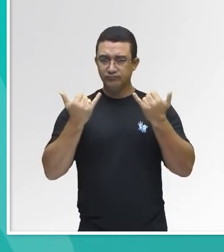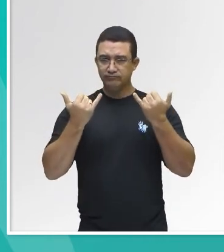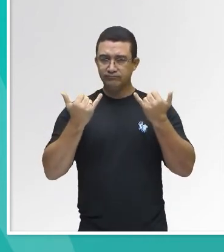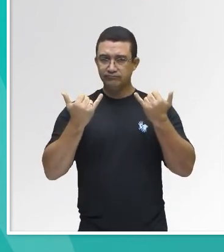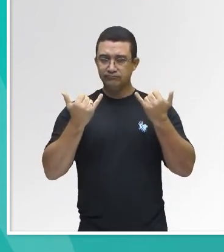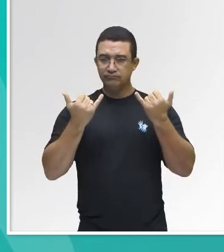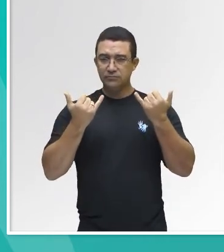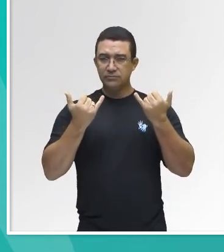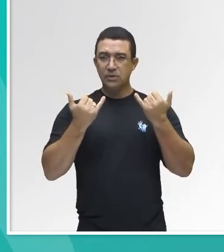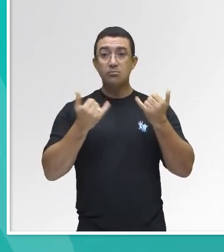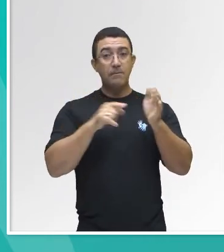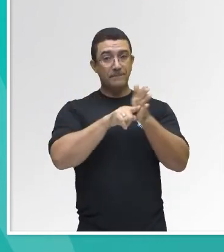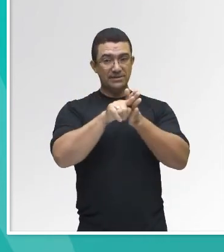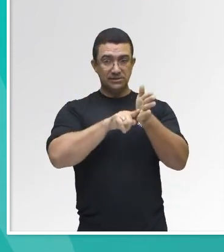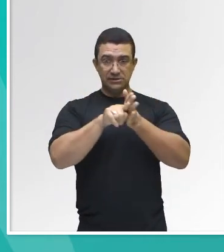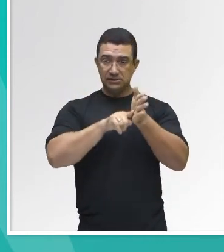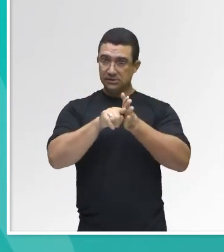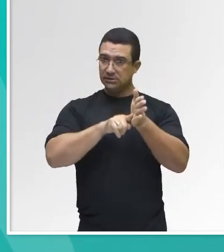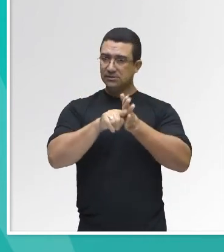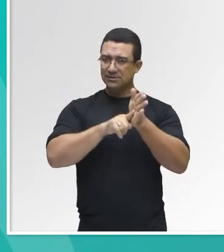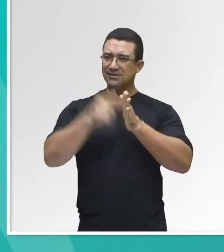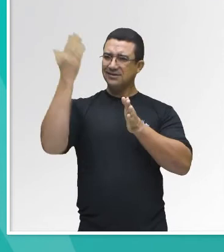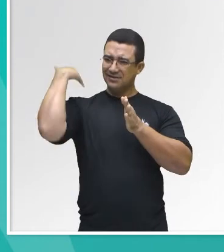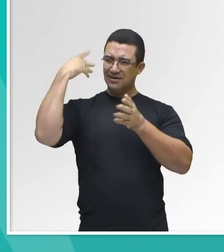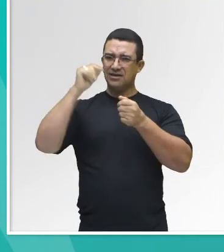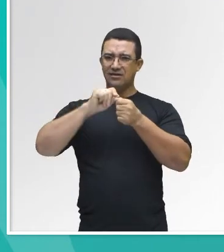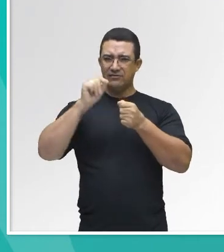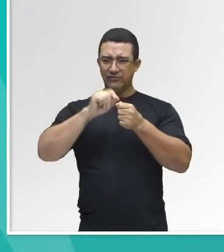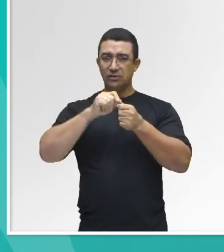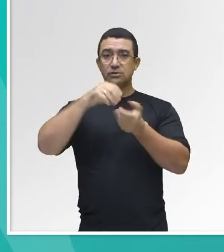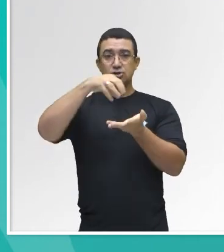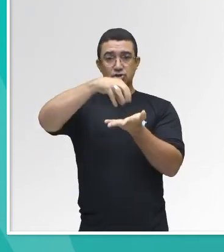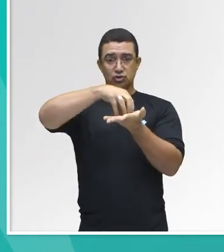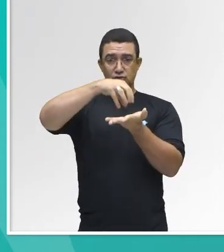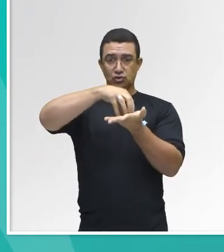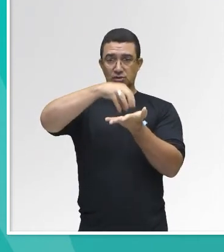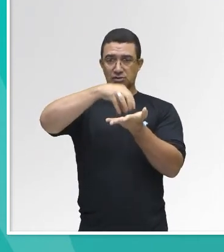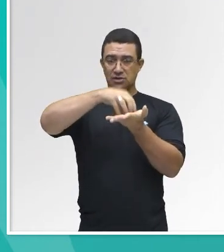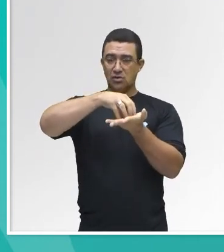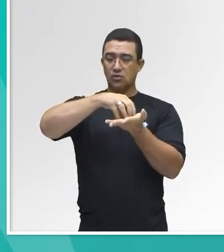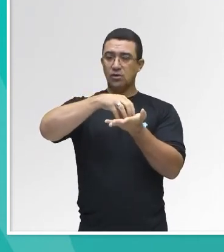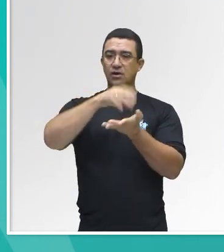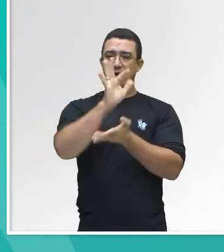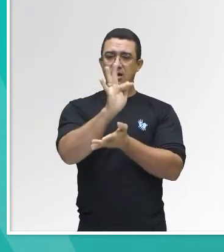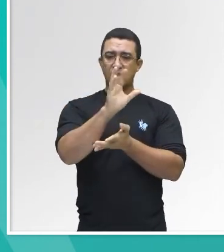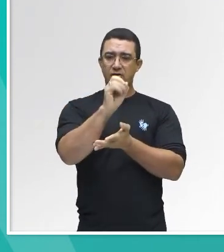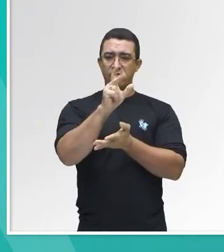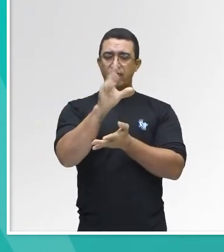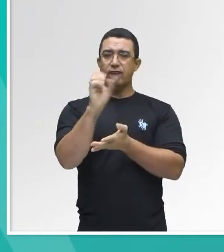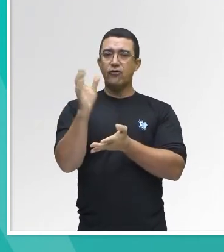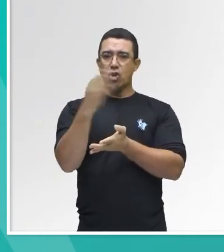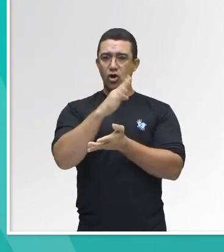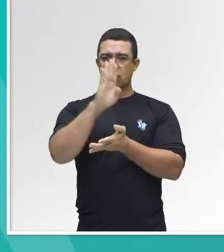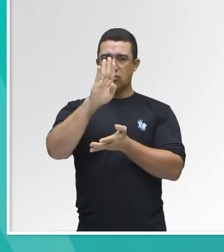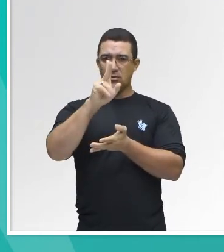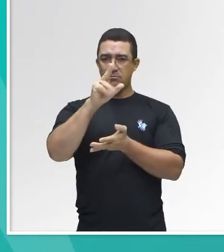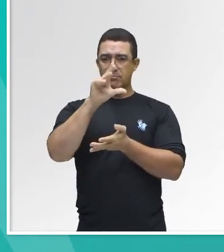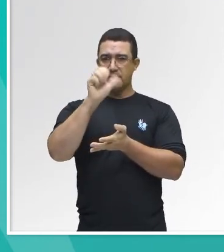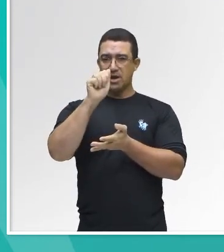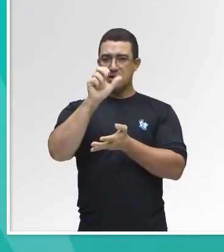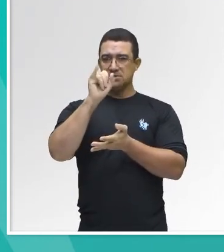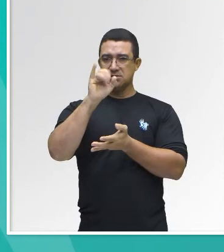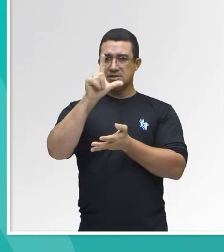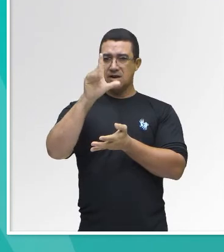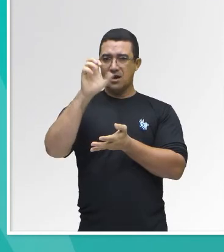de uma pesquisa que foi feita, e aqui eu tenho uma instituição credenciada, Fórum Brasileiro de Segurança Pública, e aqui